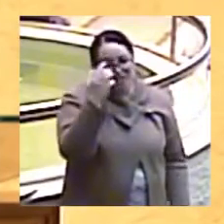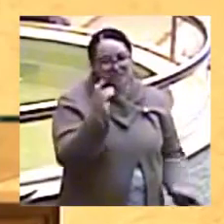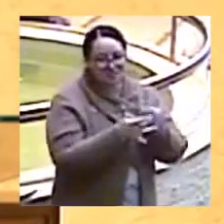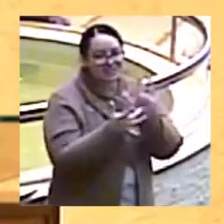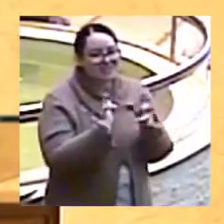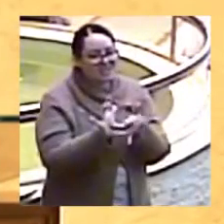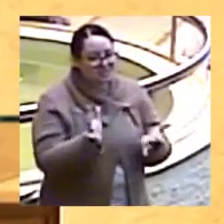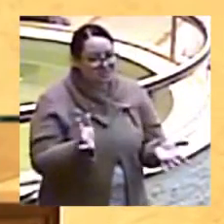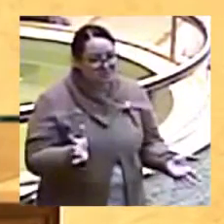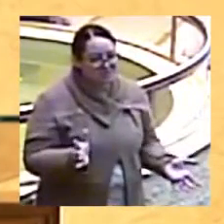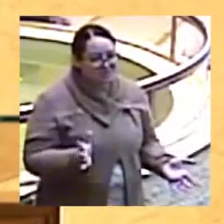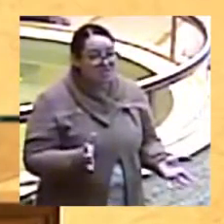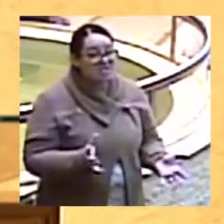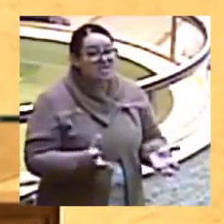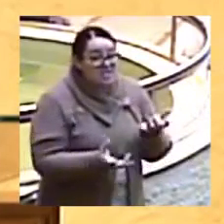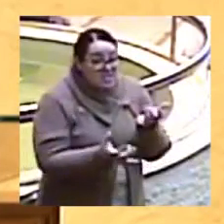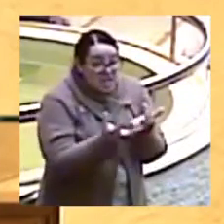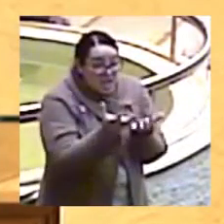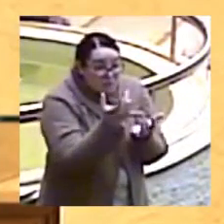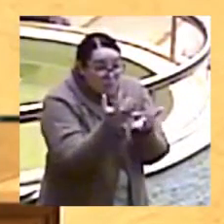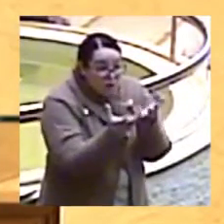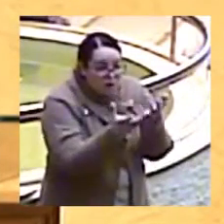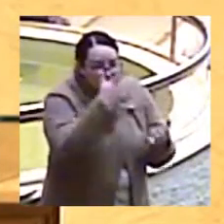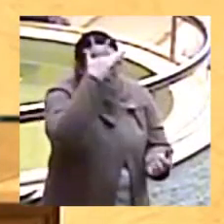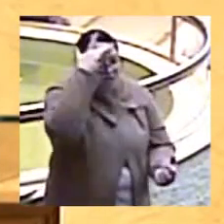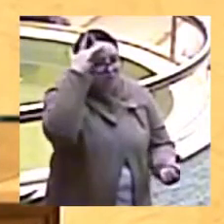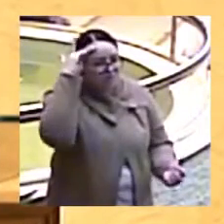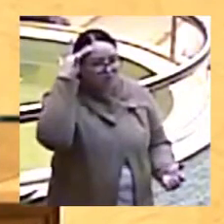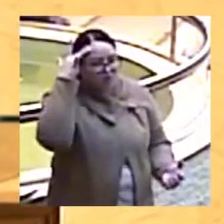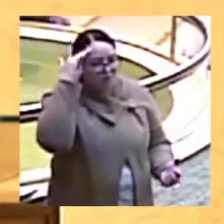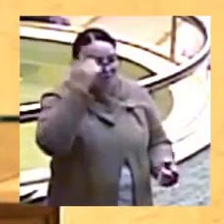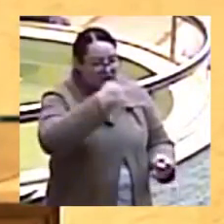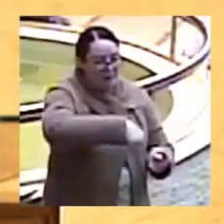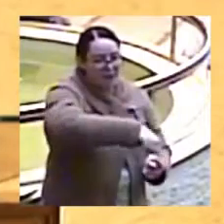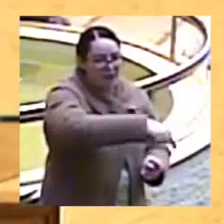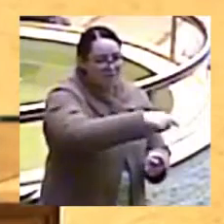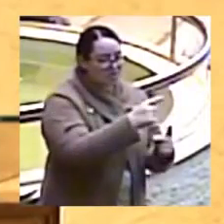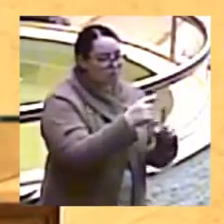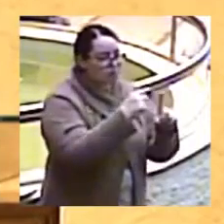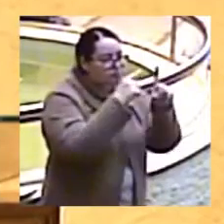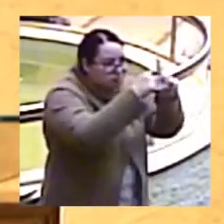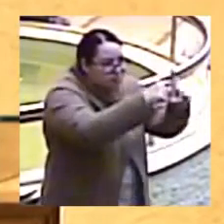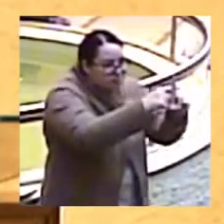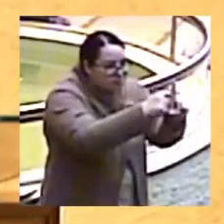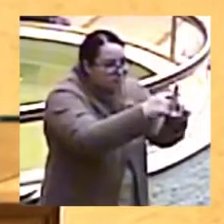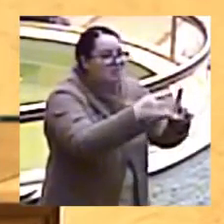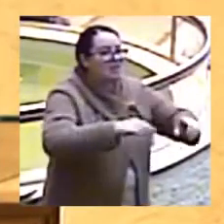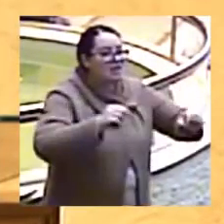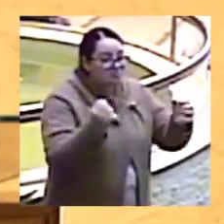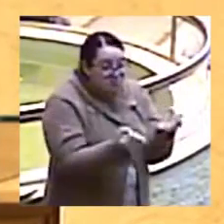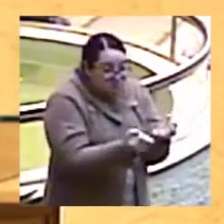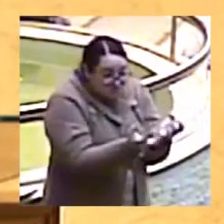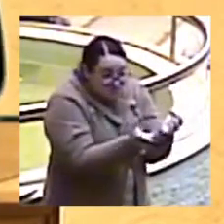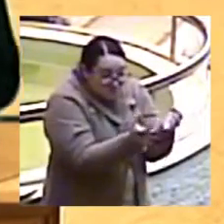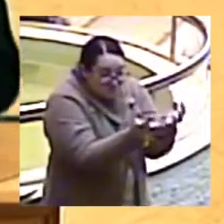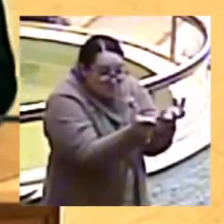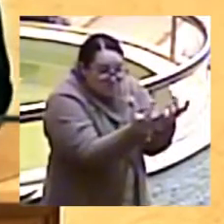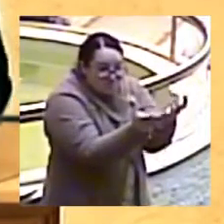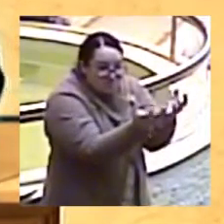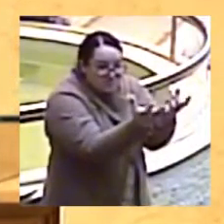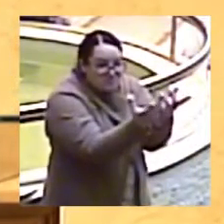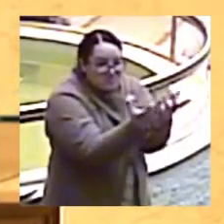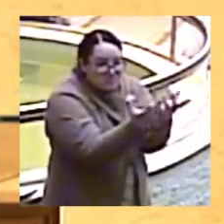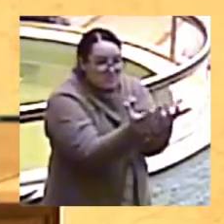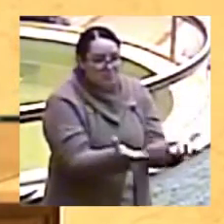praças públicas, queimando-as, jogaram, fiéis, diante de arena, para que,